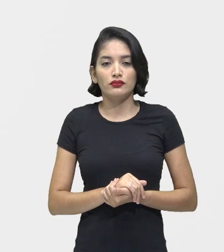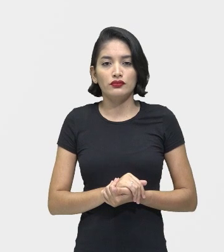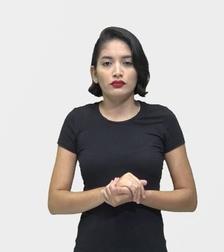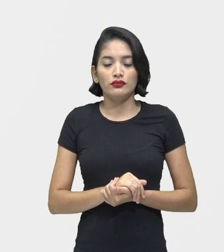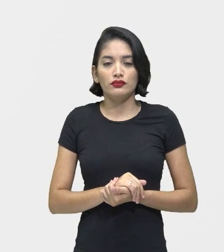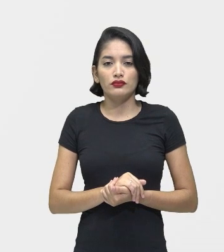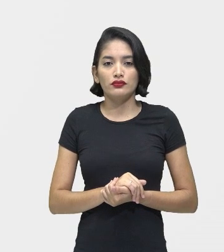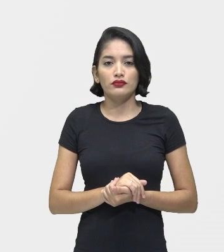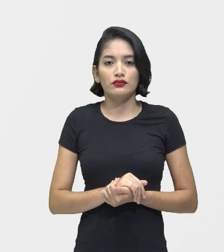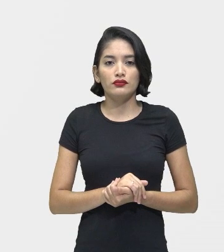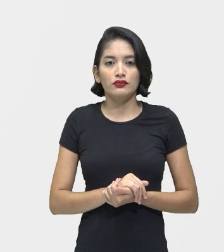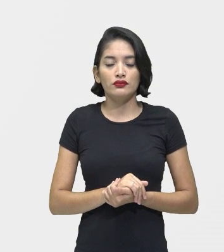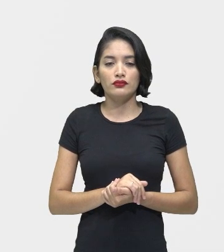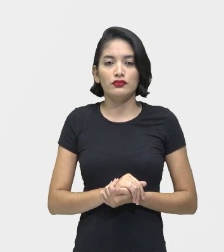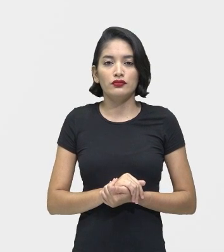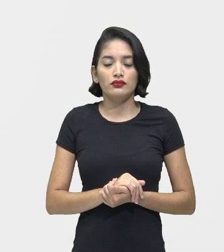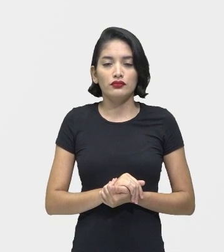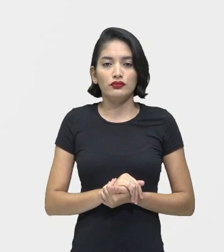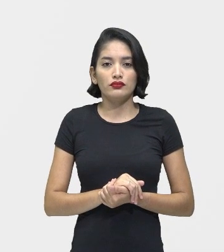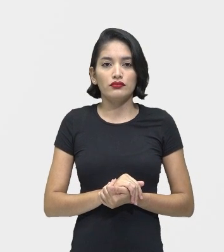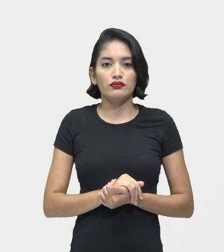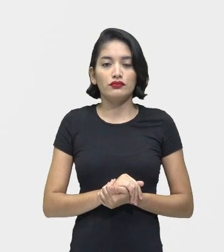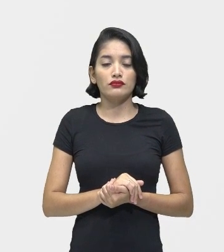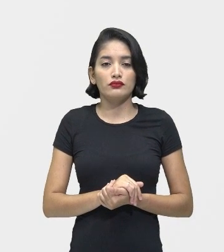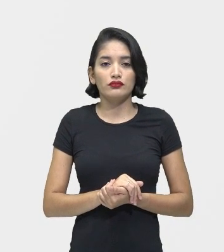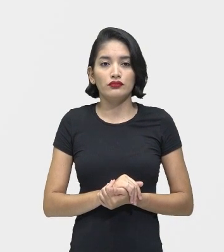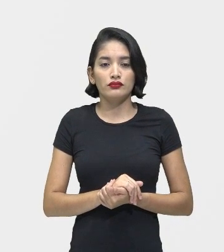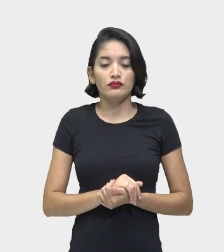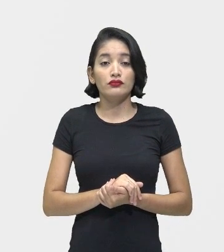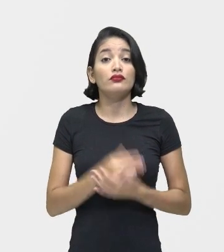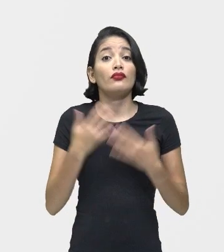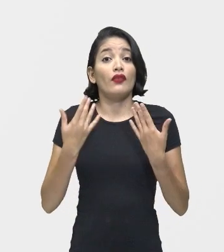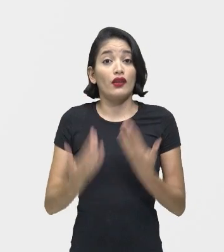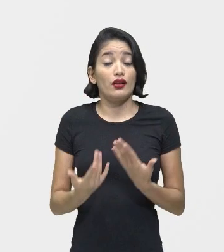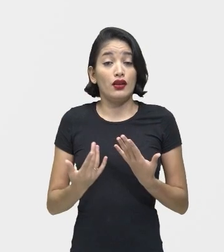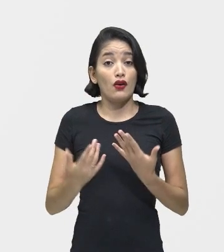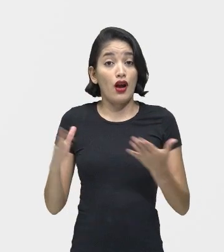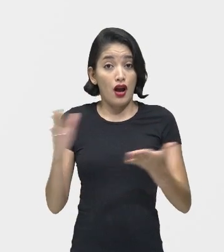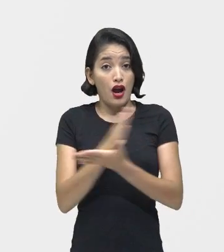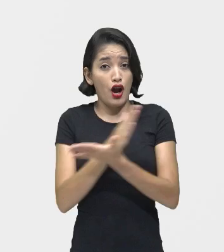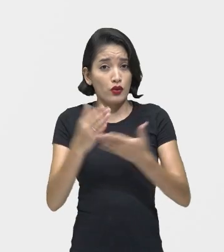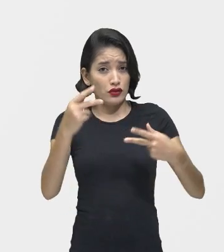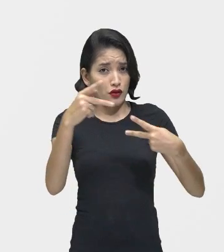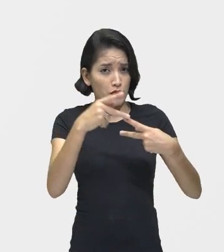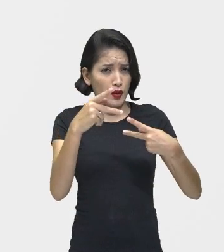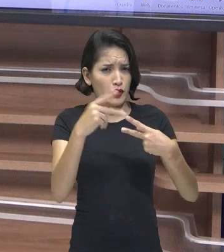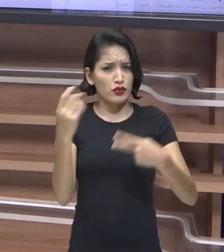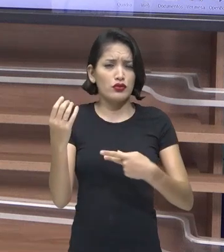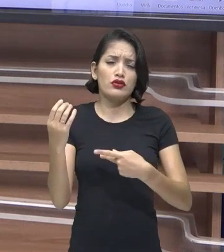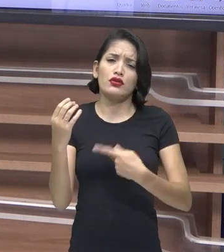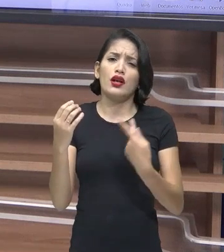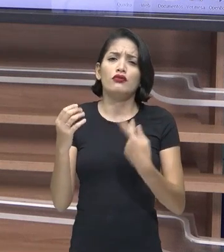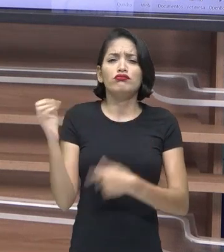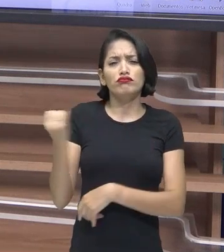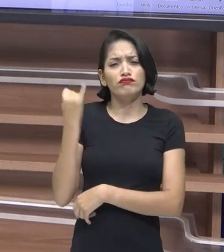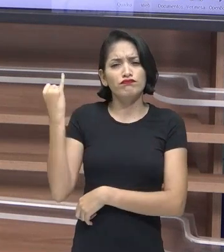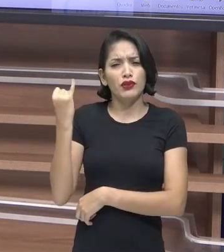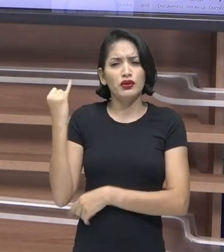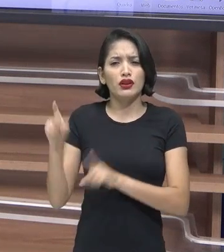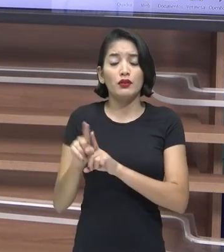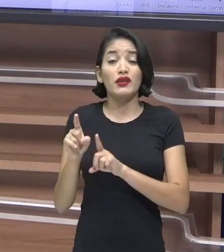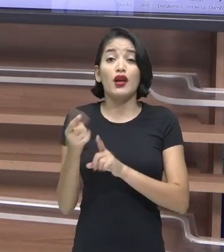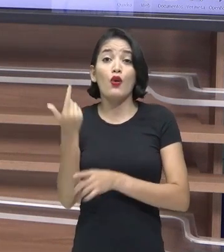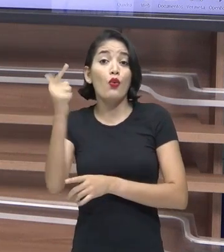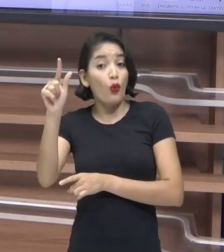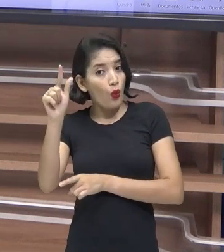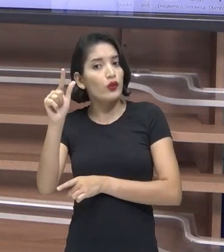sob, sobre e traz. Então, essas são algumas preposições essenciais. É claro que nós temos várias